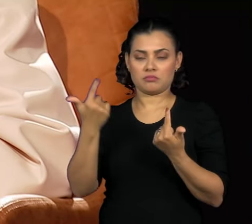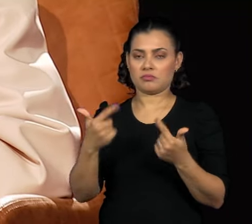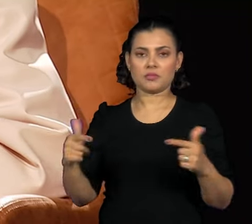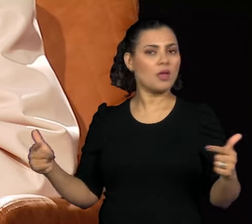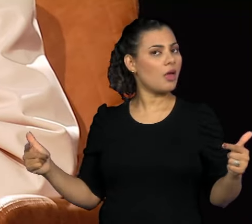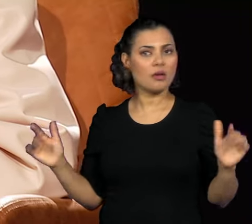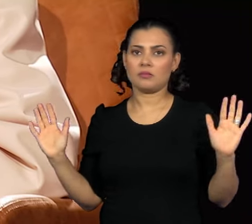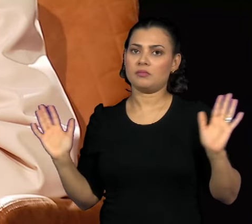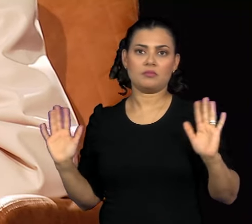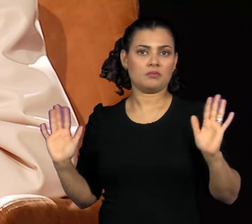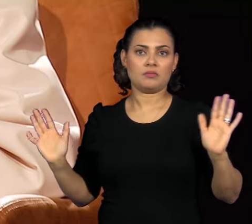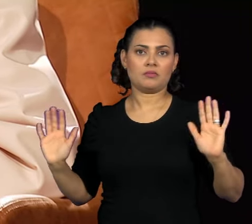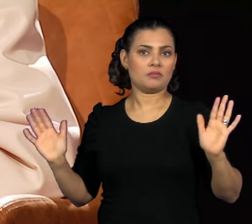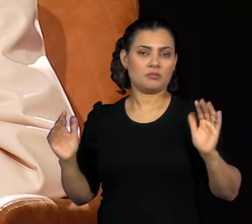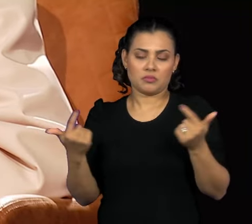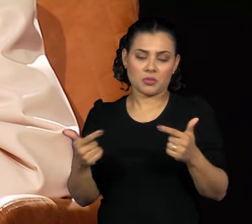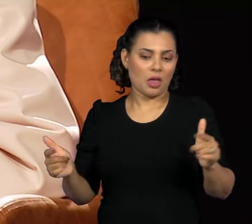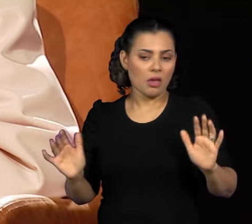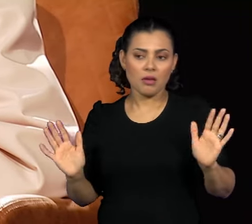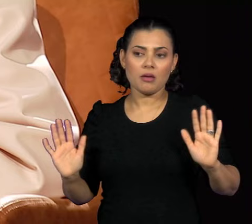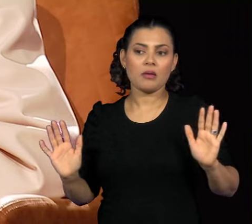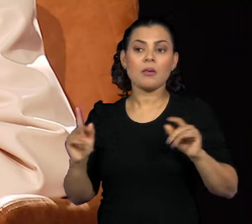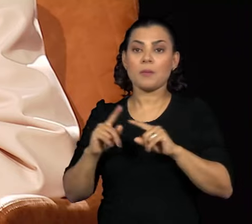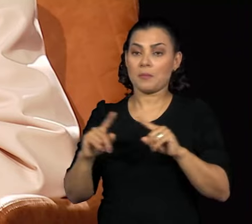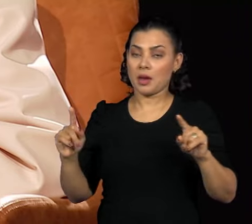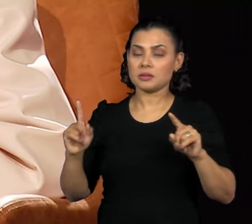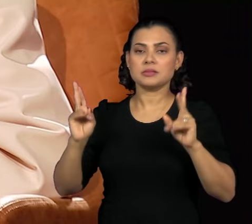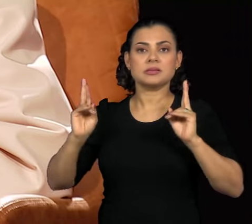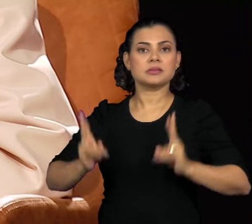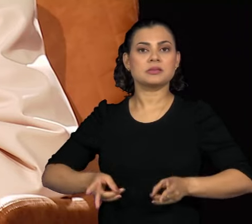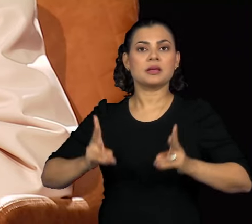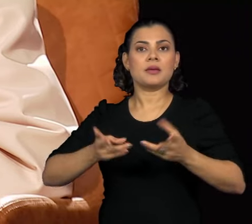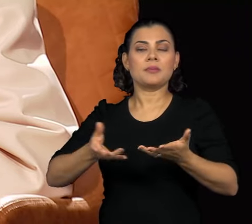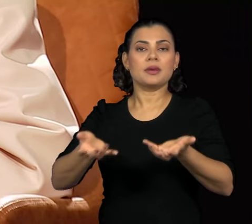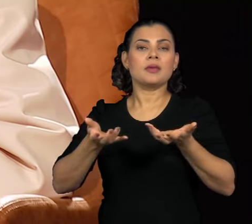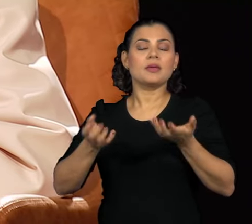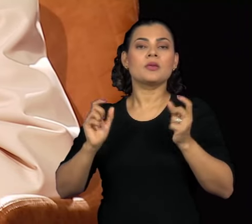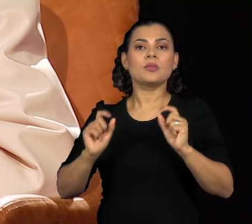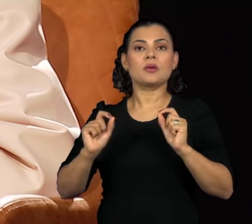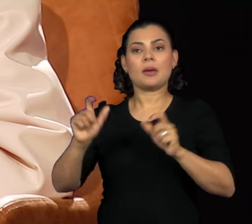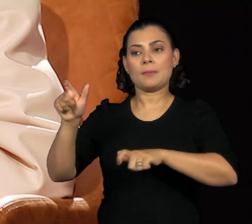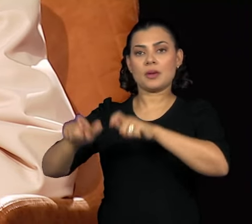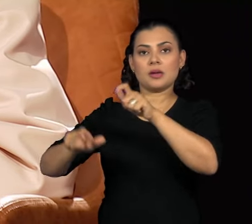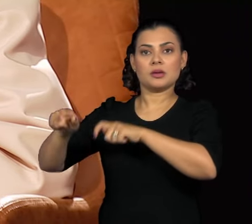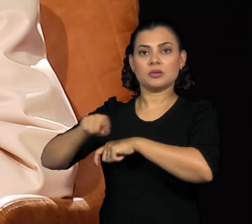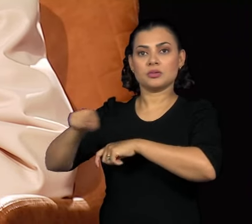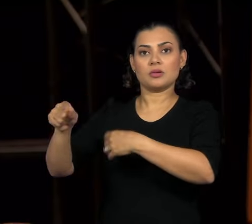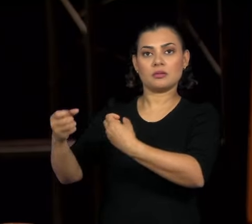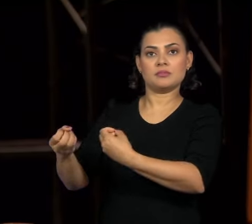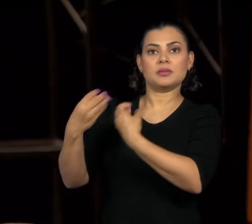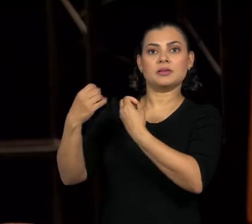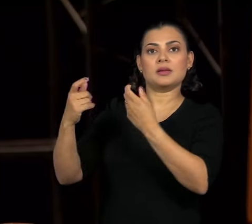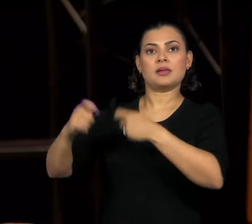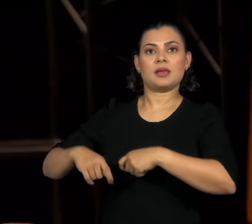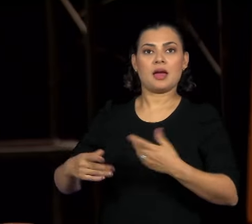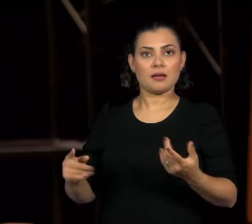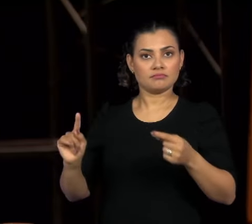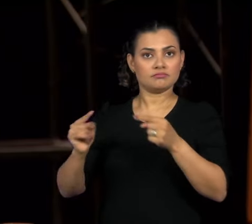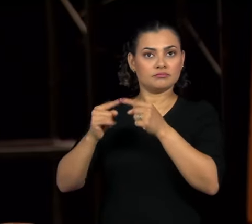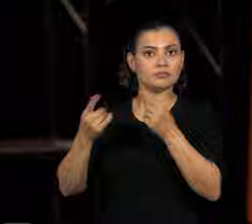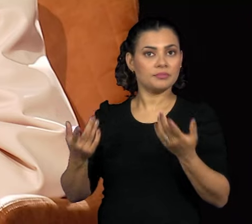não tenho essa formação, mas eu sempre procuro me aproximar de pessoas que podem me ensinar. Eu não tenho